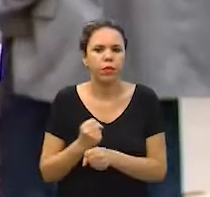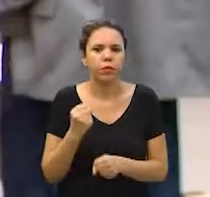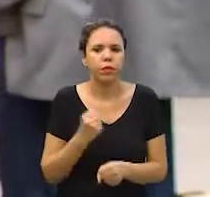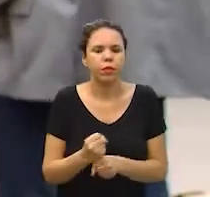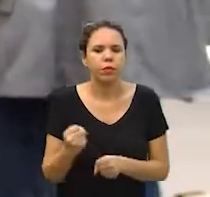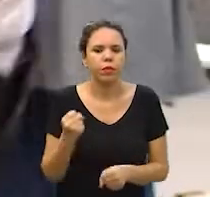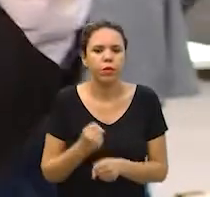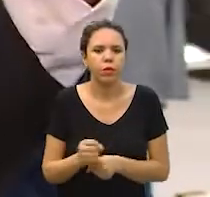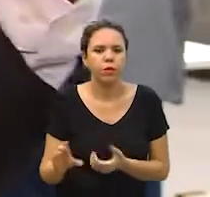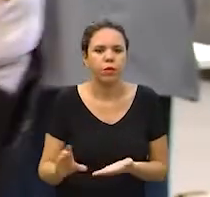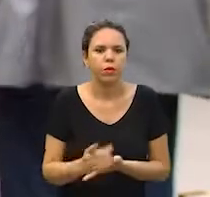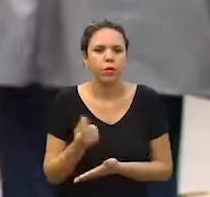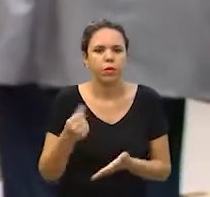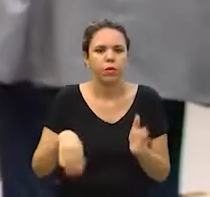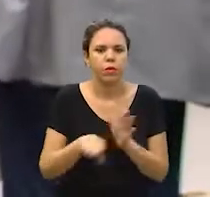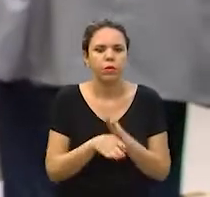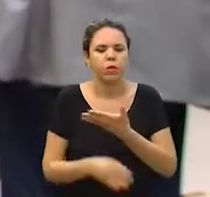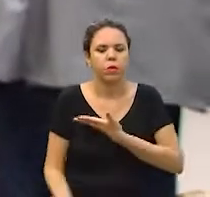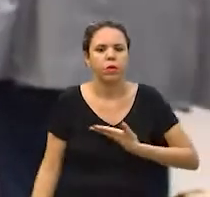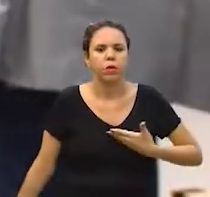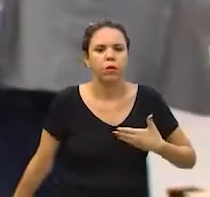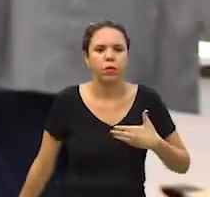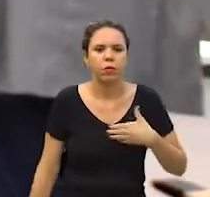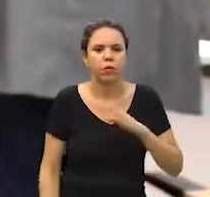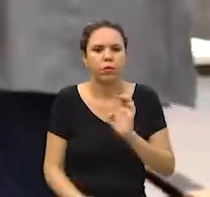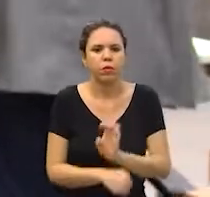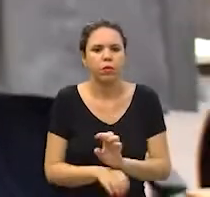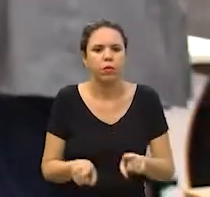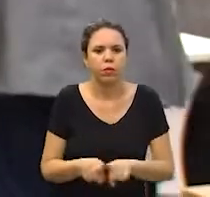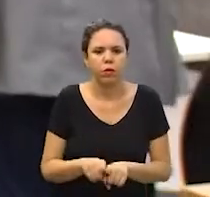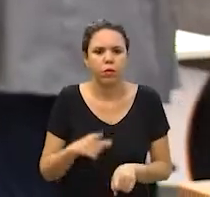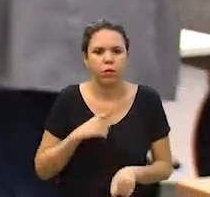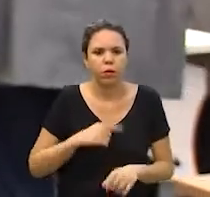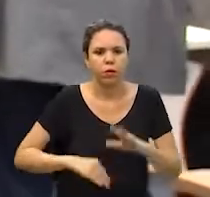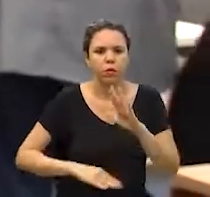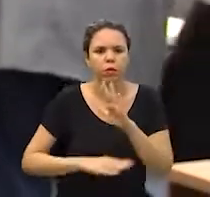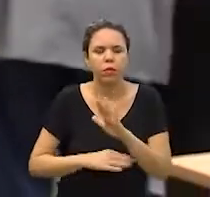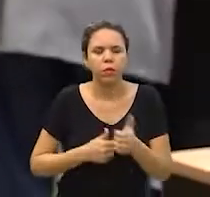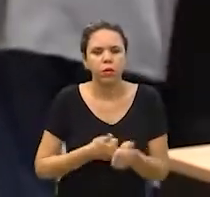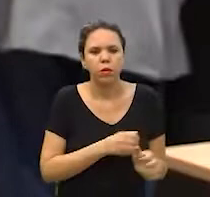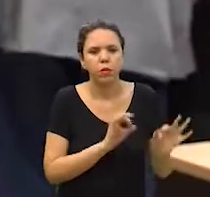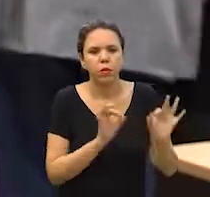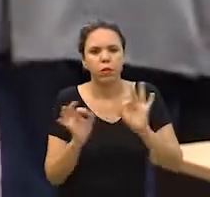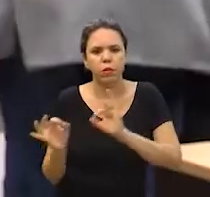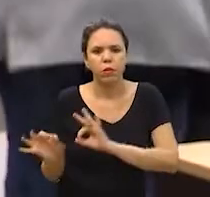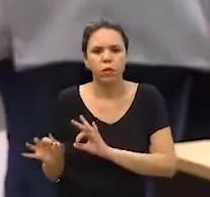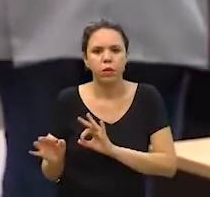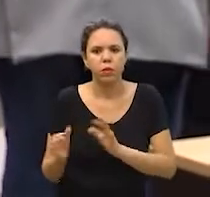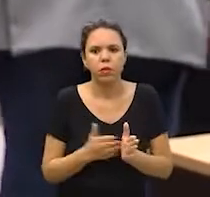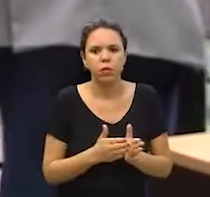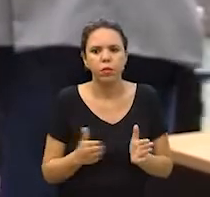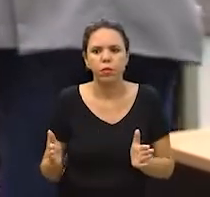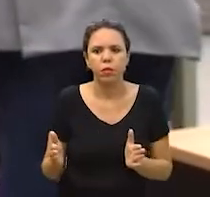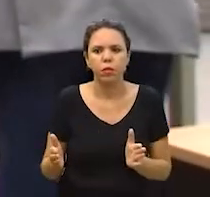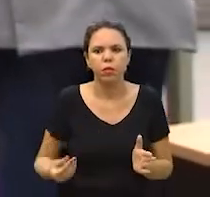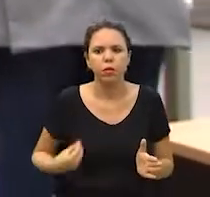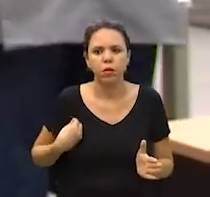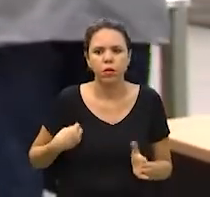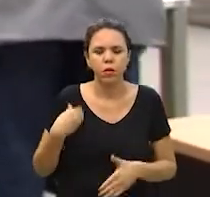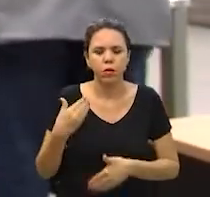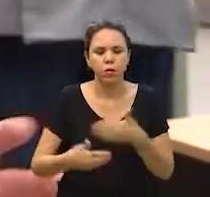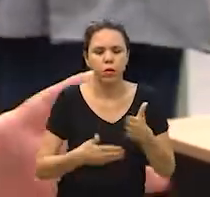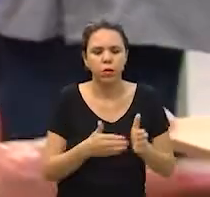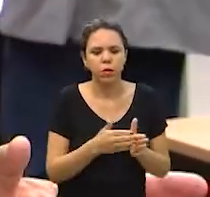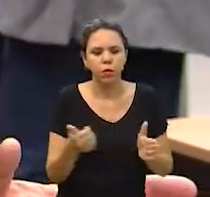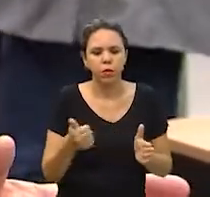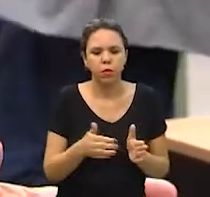da reforma, com o recurso que veio do governo do estado, havia necessidade da Câmara acompanhar para ver que estágio que andava